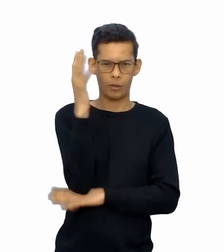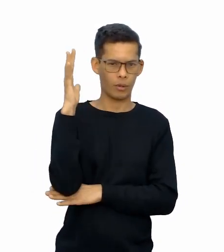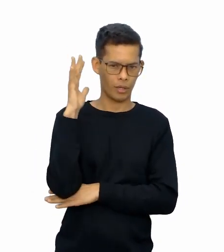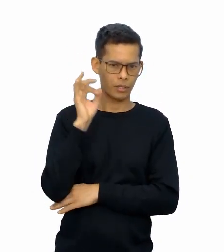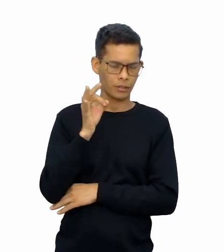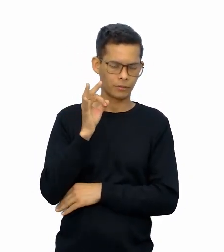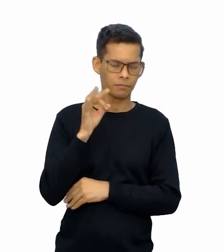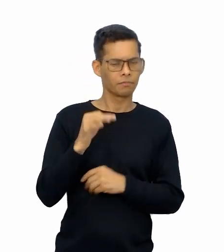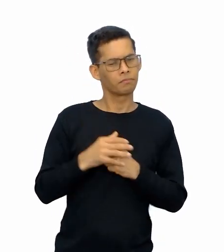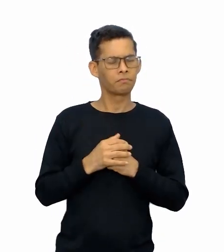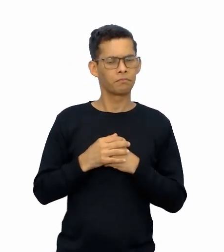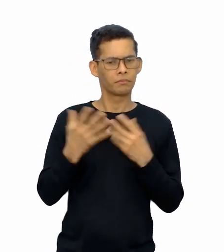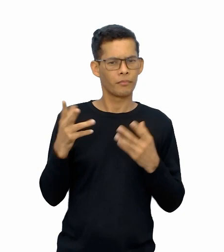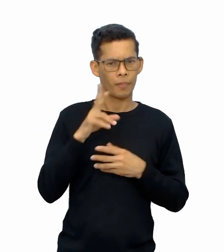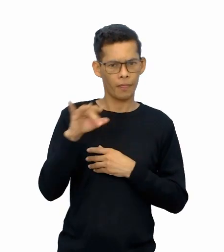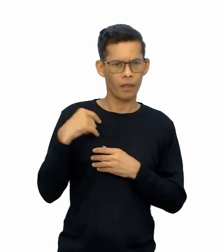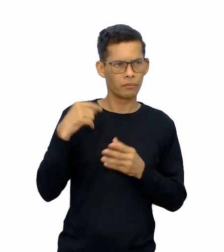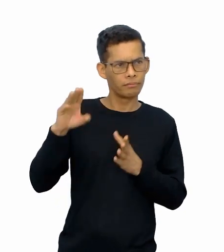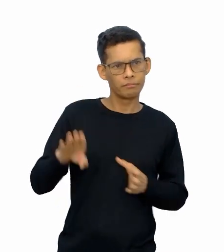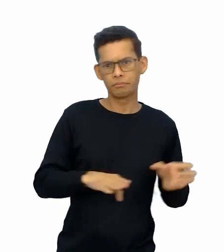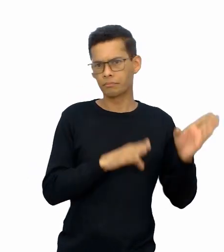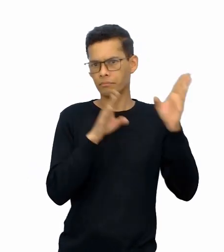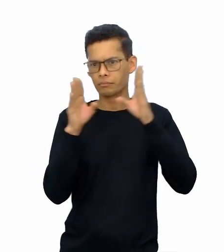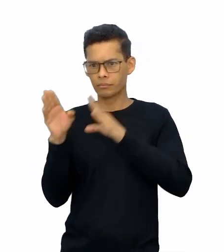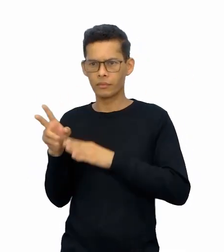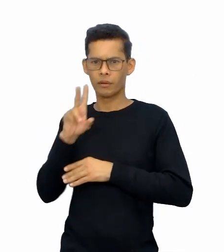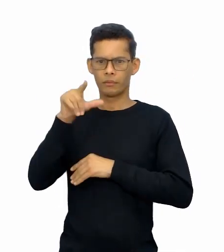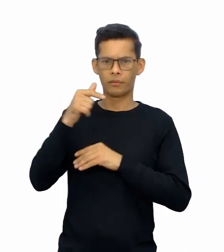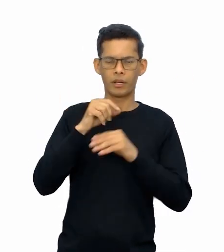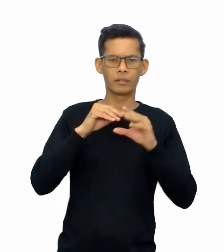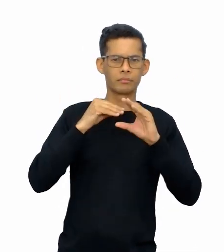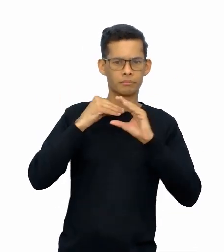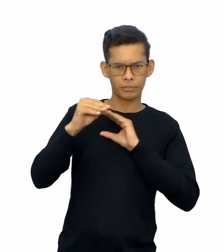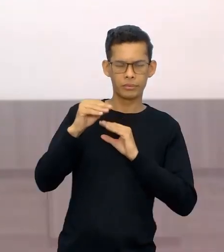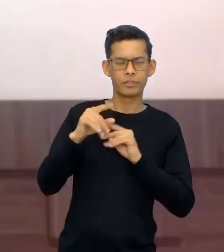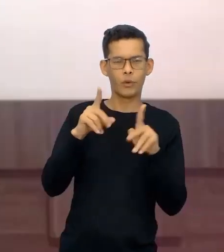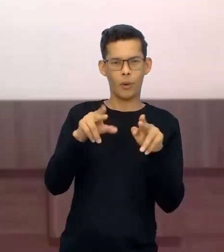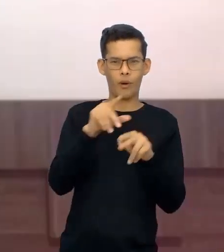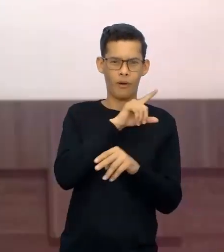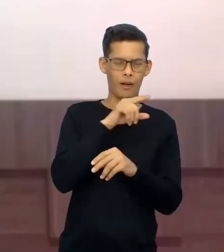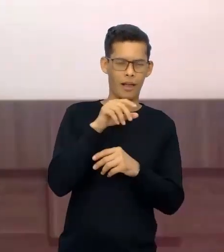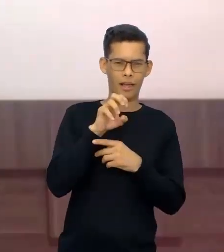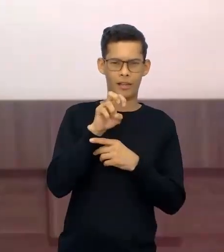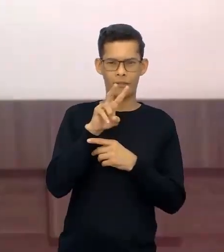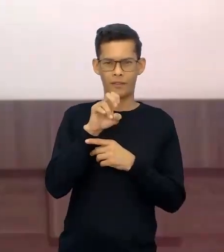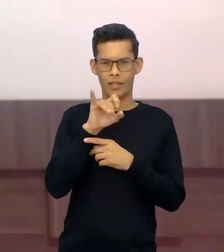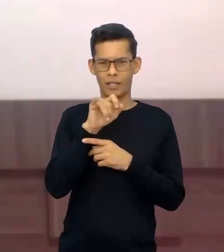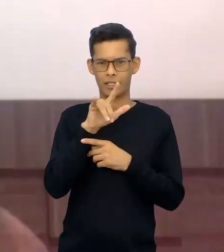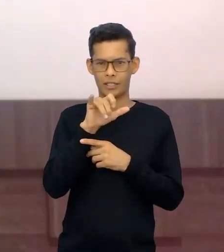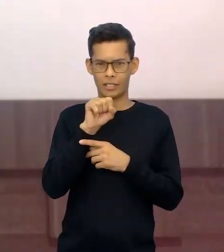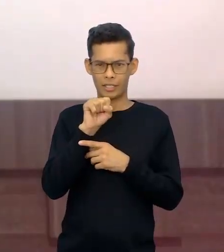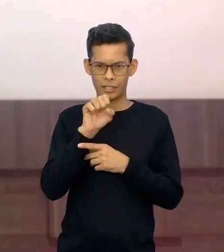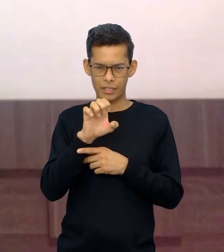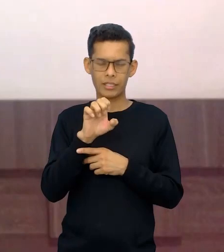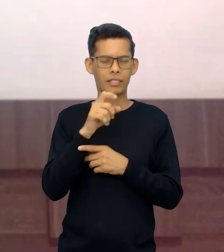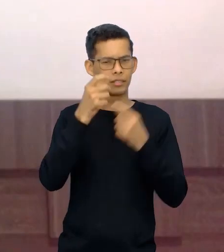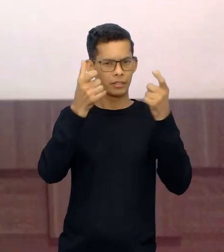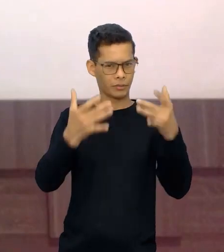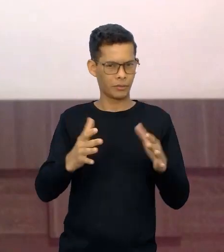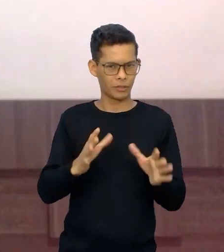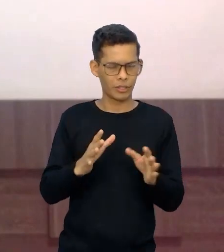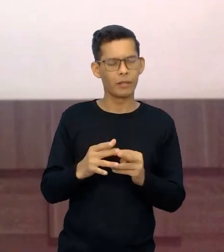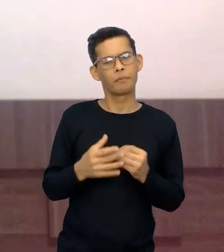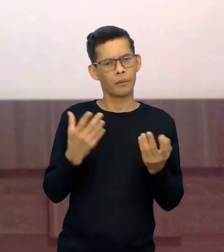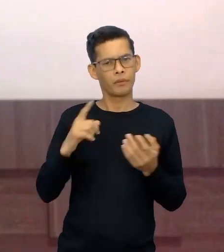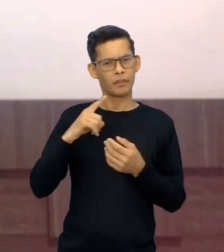Andrea reforçará no final da nossa transmissão e a Evelise também acabou de comentar, né? Então, nós tivemos comentários como o dessa